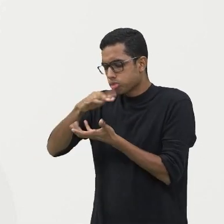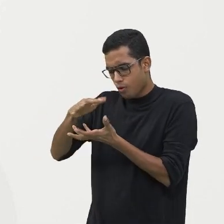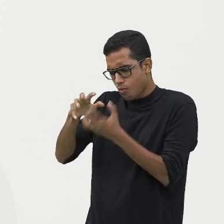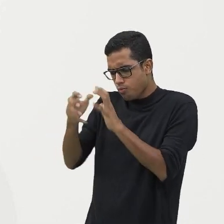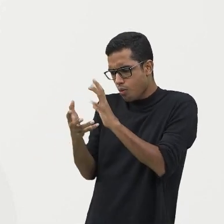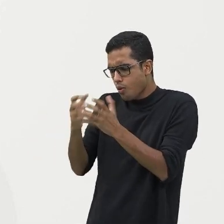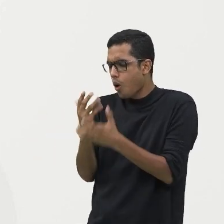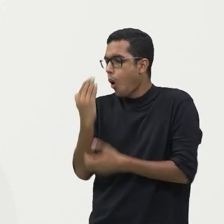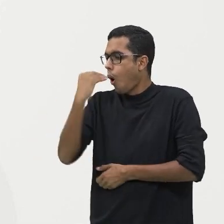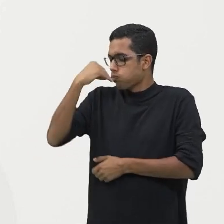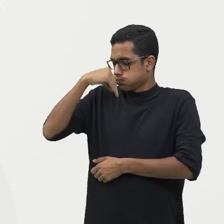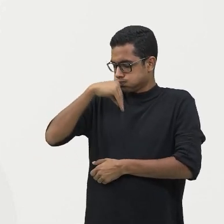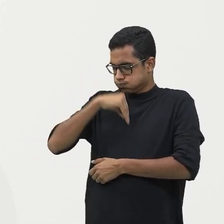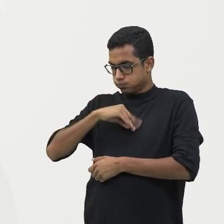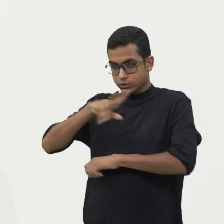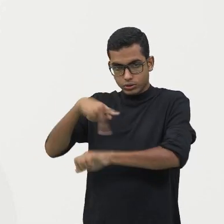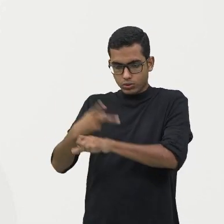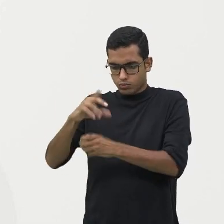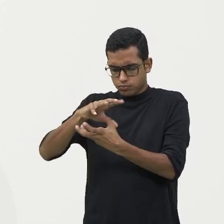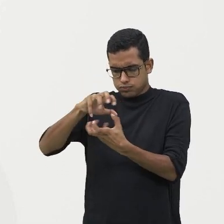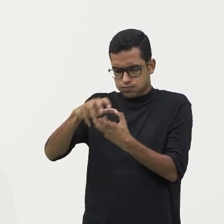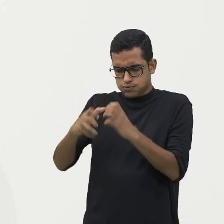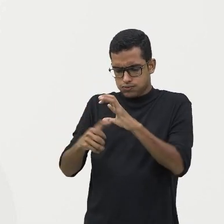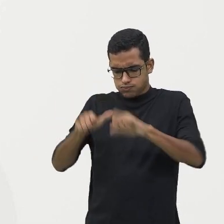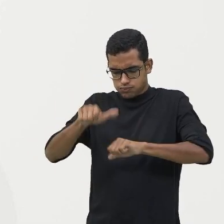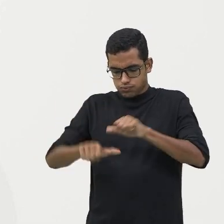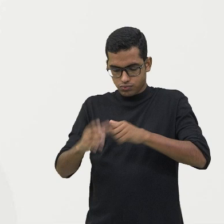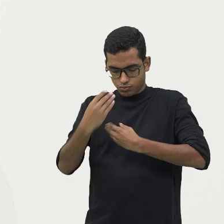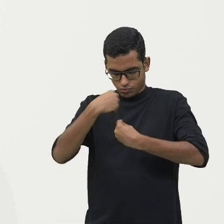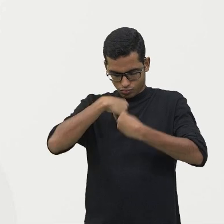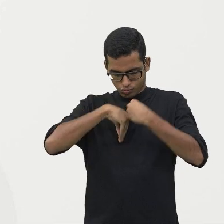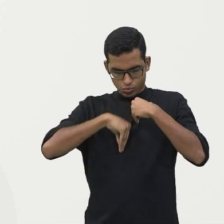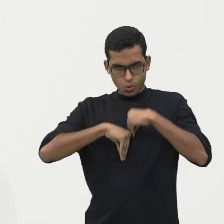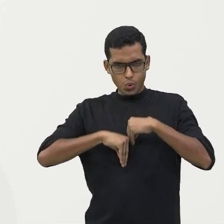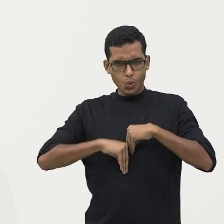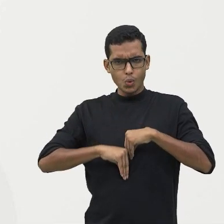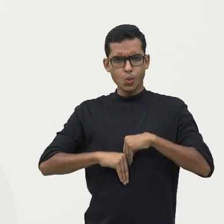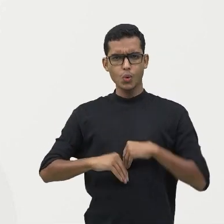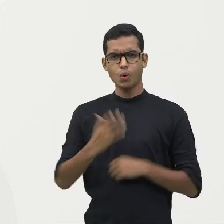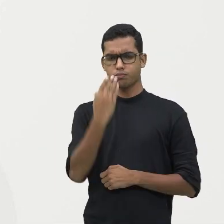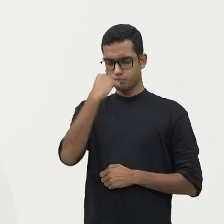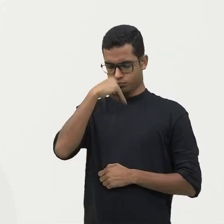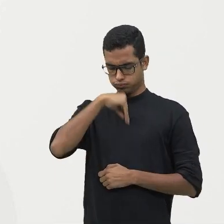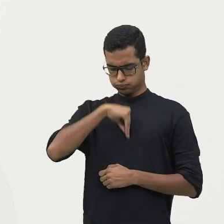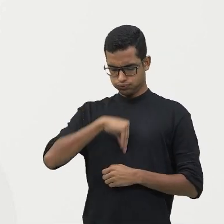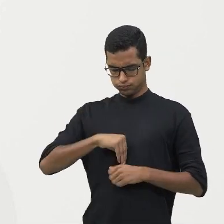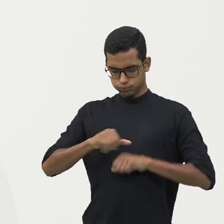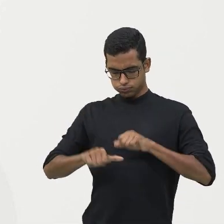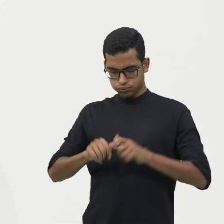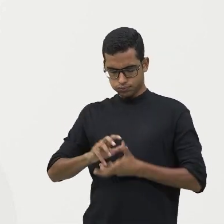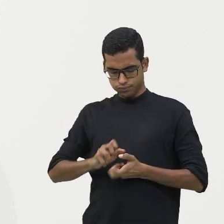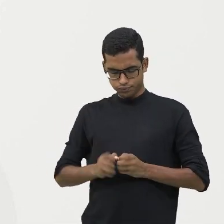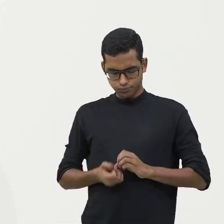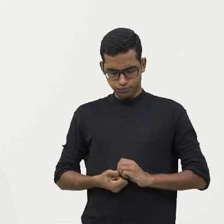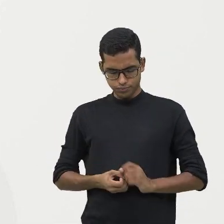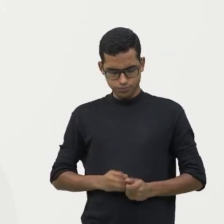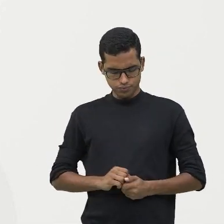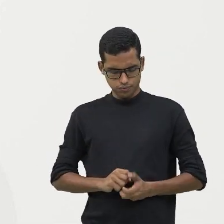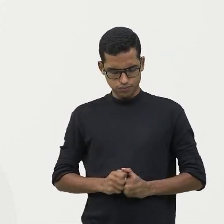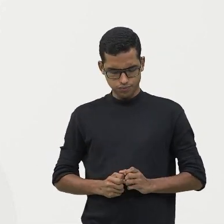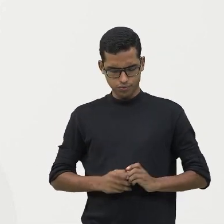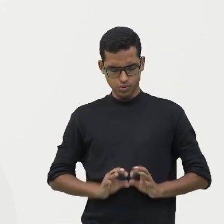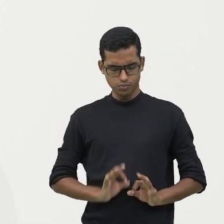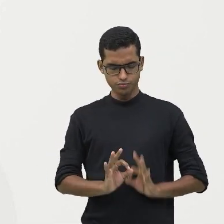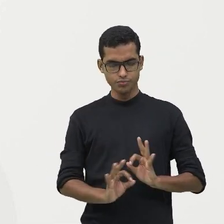esses nutrientes sejam absorvidos pelas nossas células. Agora vamos ler de novo o nosso conceito de digestão. Olha aí.